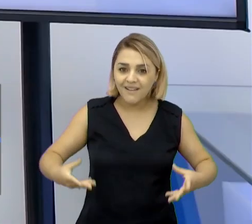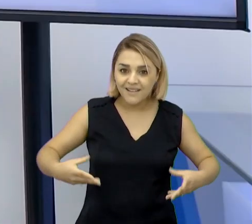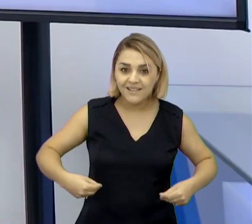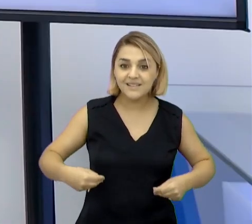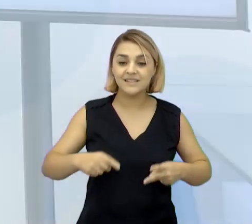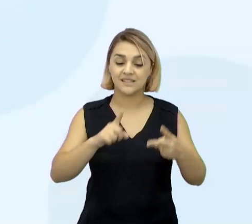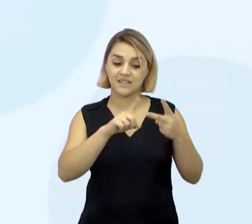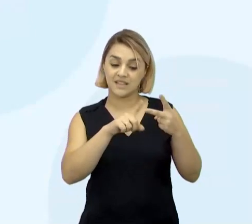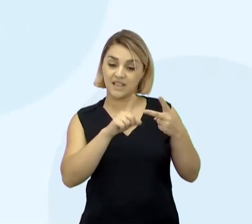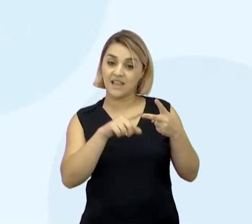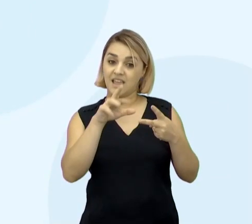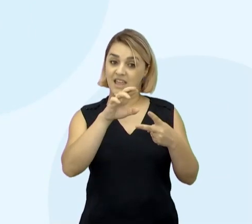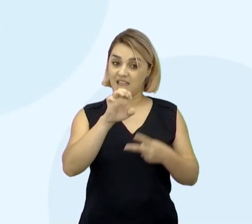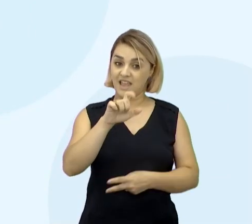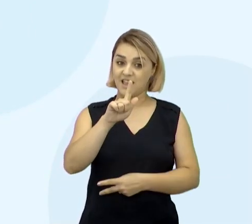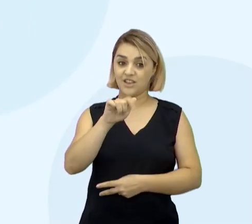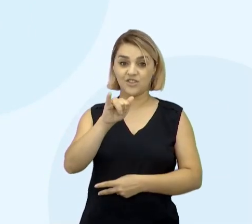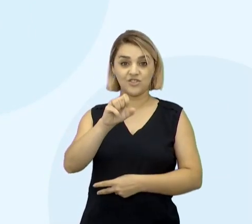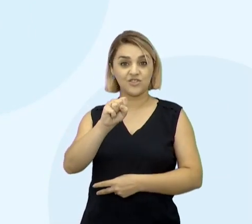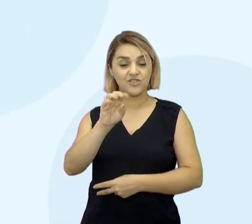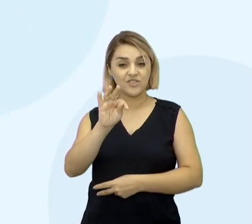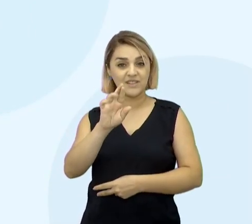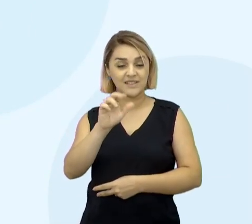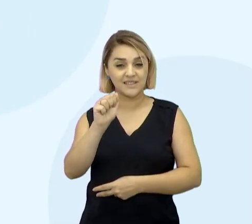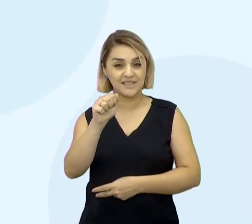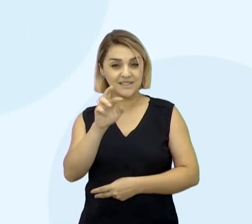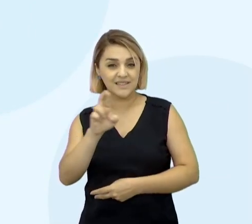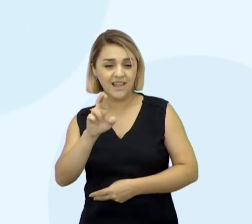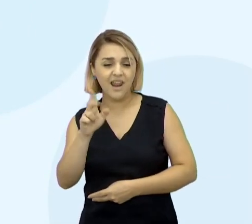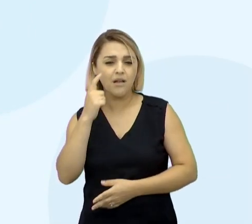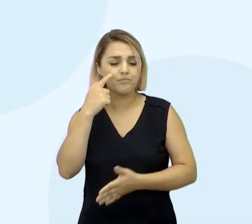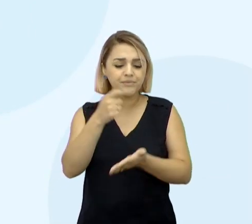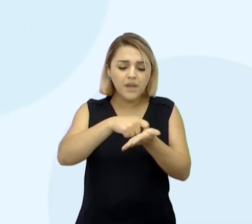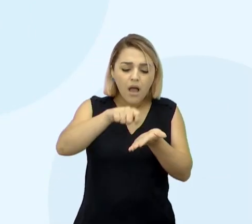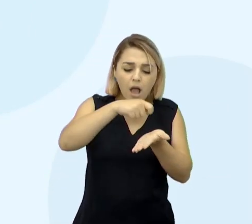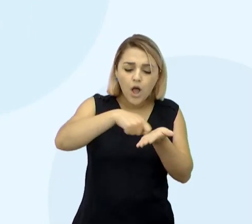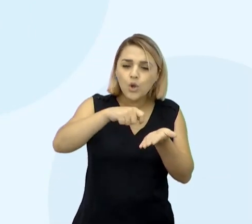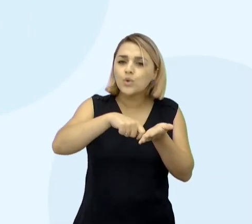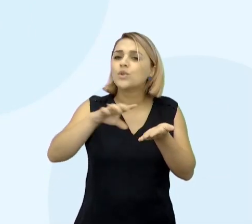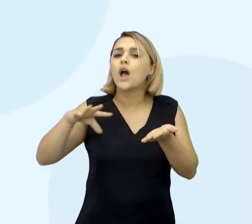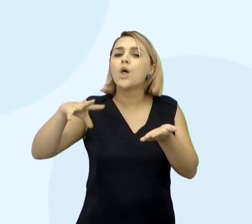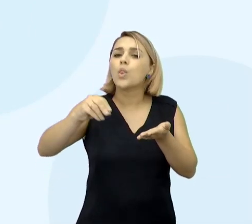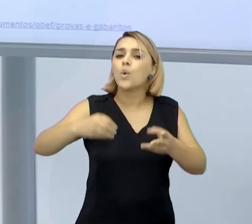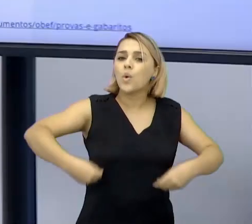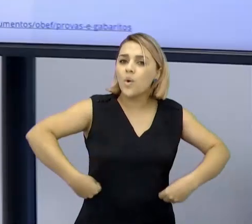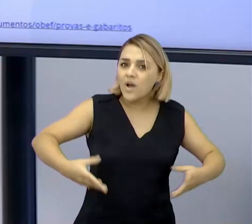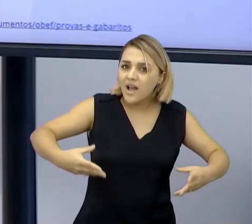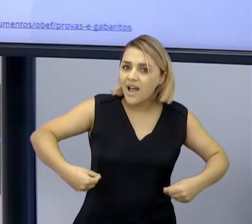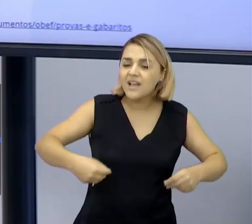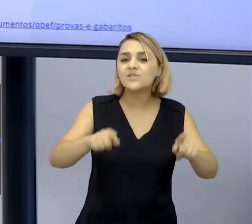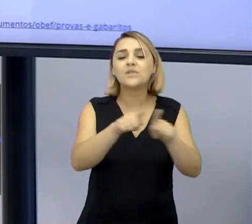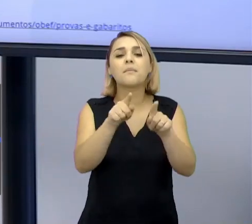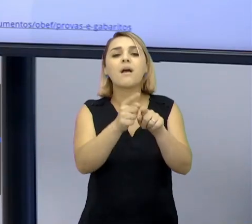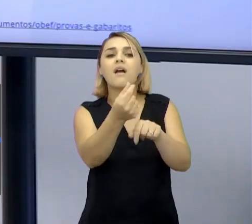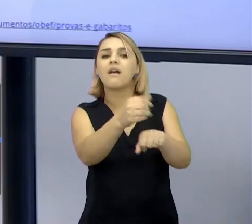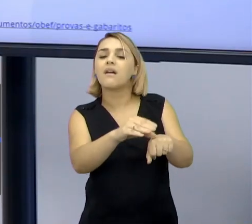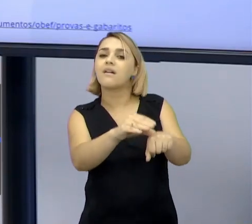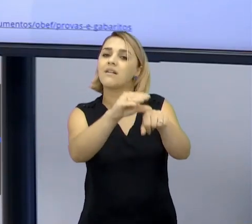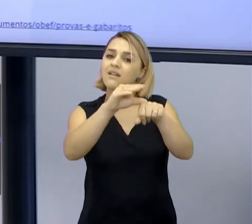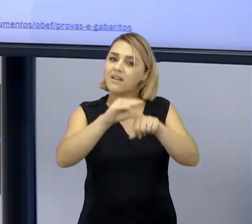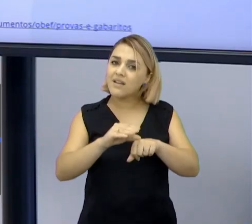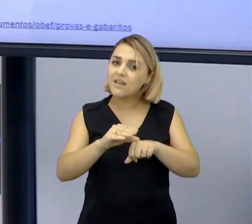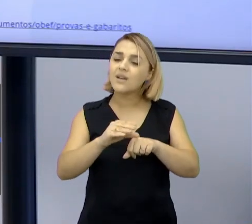registrar, né? O que a gente vai registrar? Todas as despesas e todos os ganhos. Quanto entra e